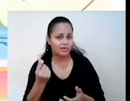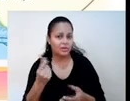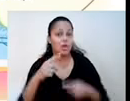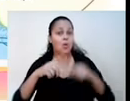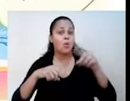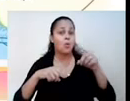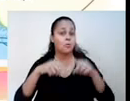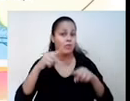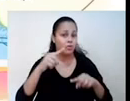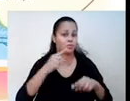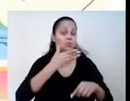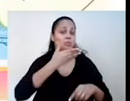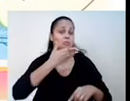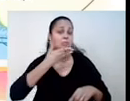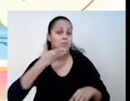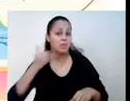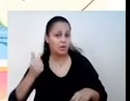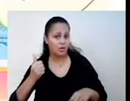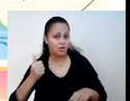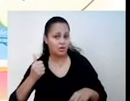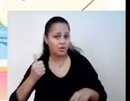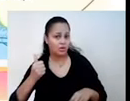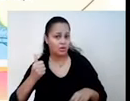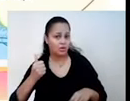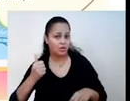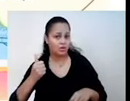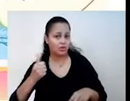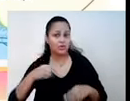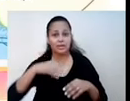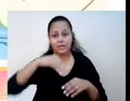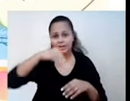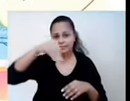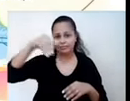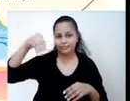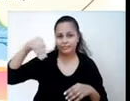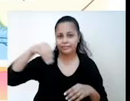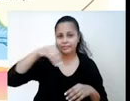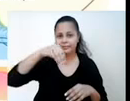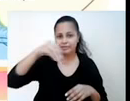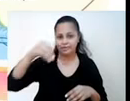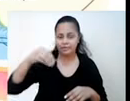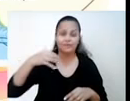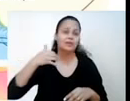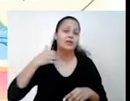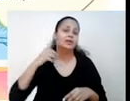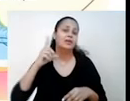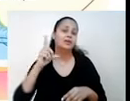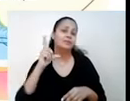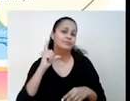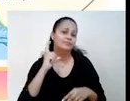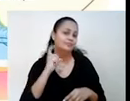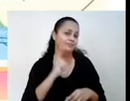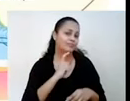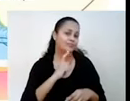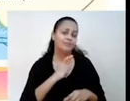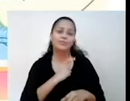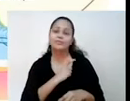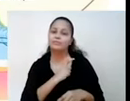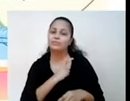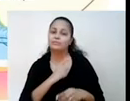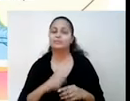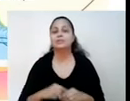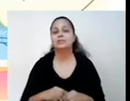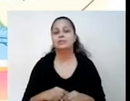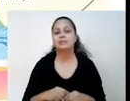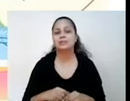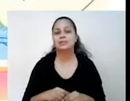mais sofisticados, né? Como as especiarias, tapetes, perfumes. Já para os